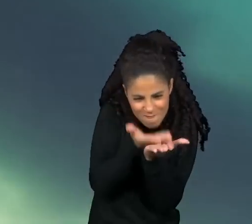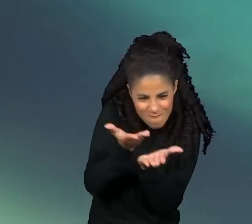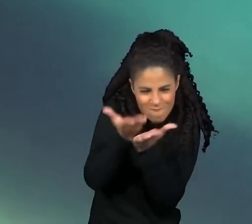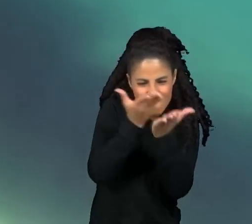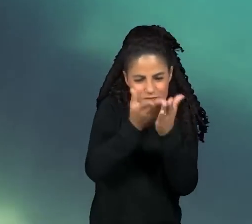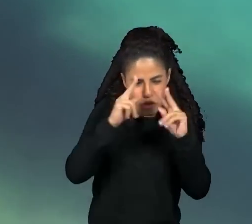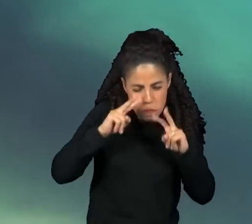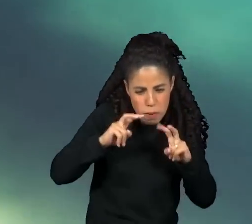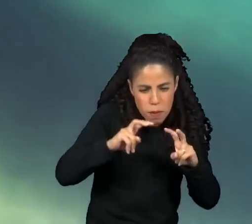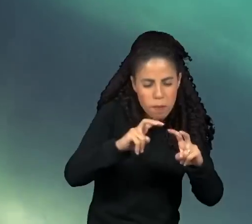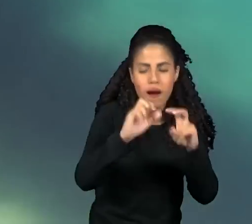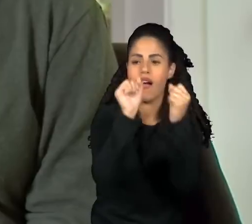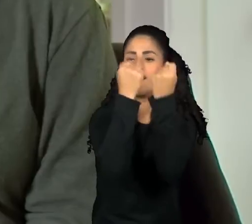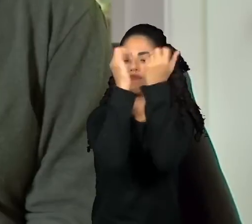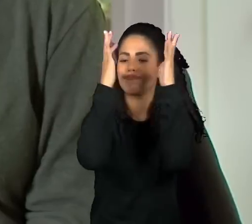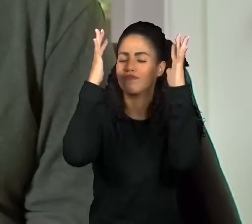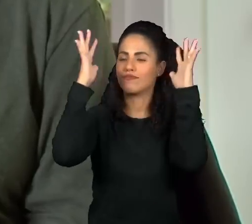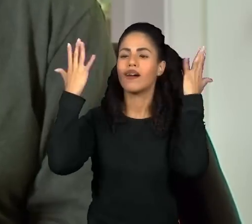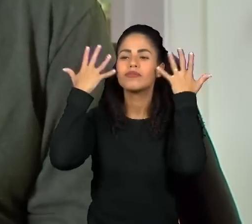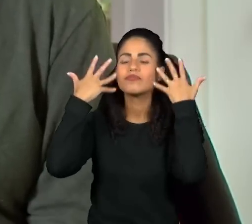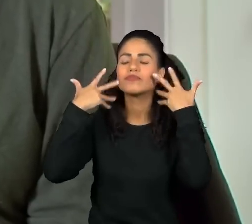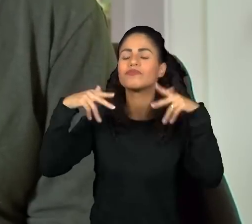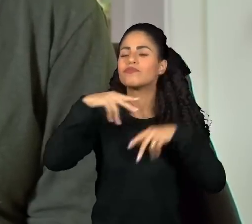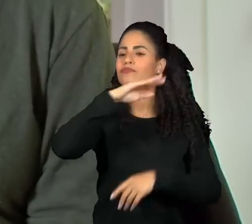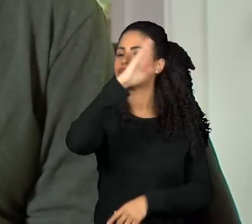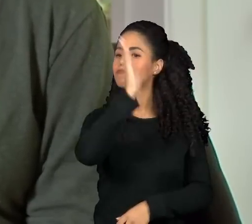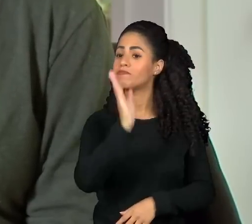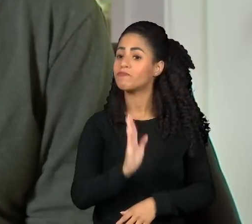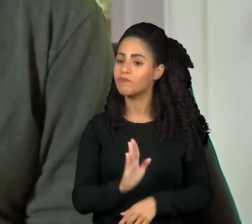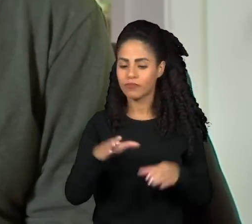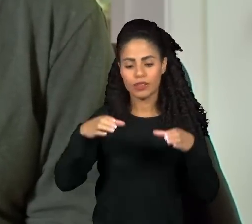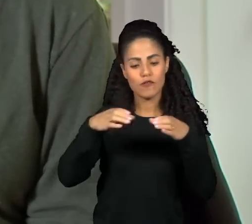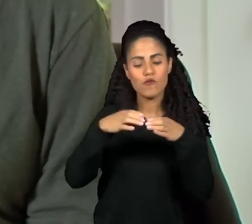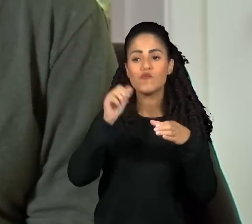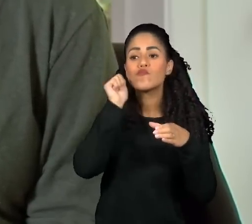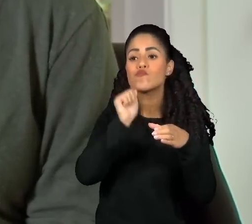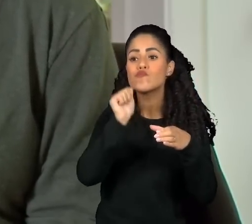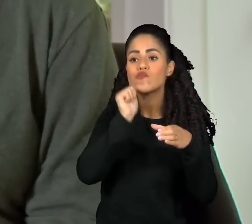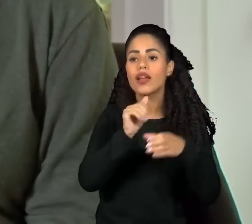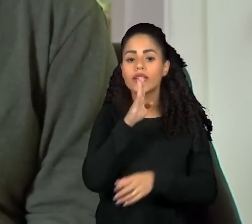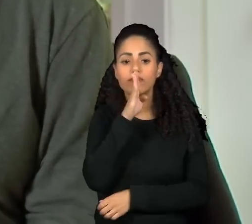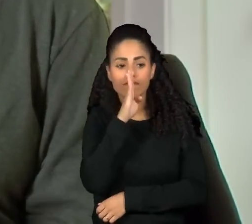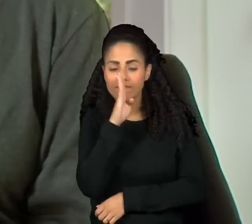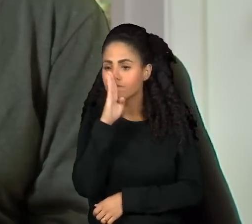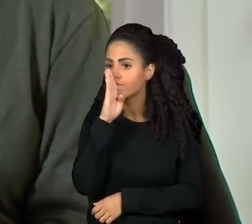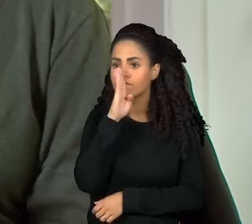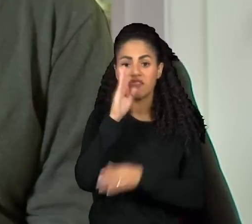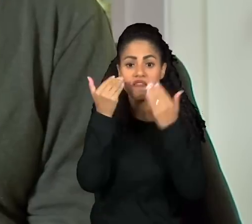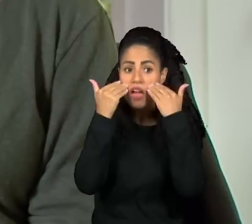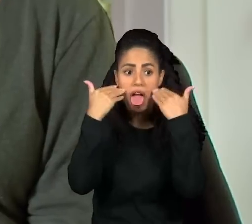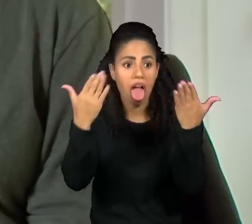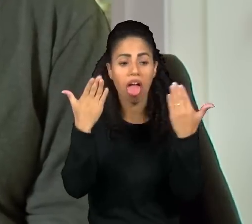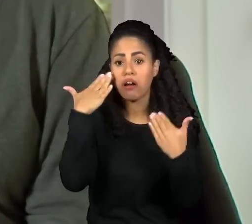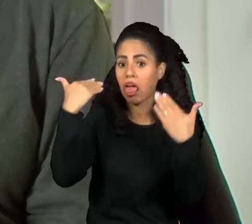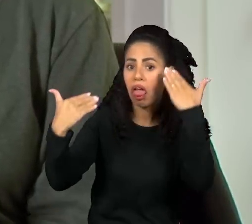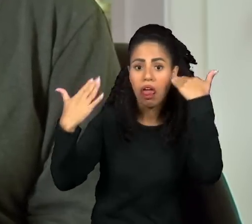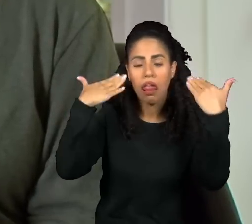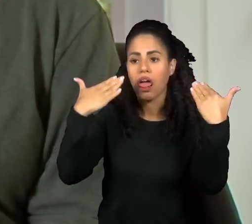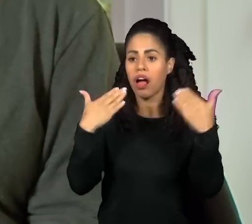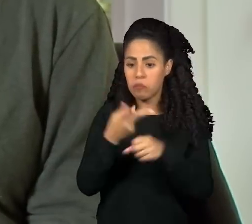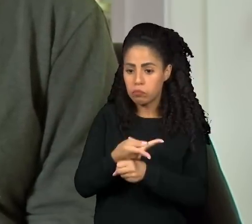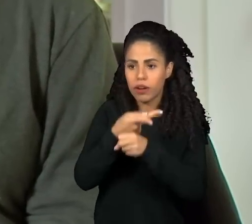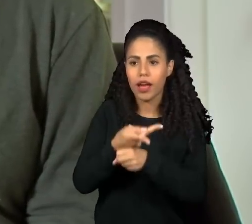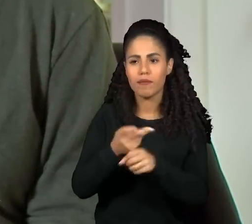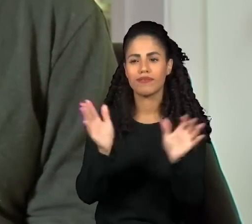do Brasil, dessas mulheres que estão fazendo isso, a maioria delas silenciosamente, não estão atrás de prêmio, não estão atrás